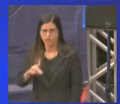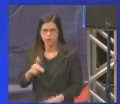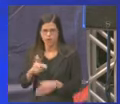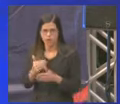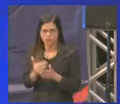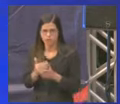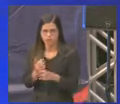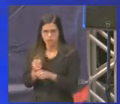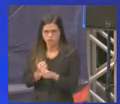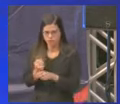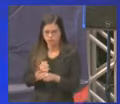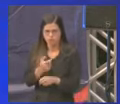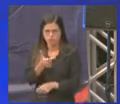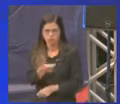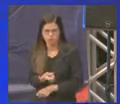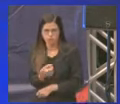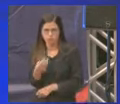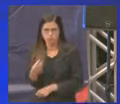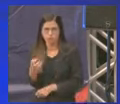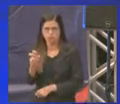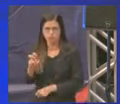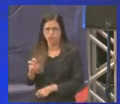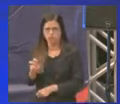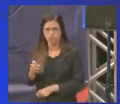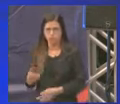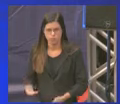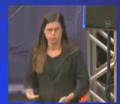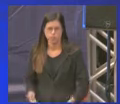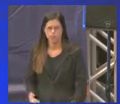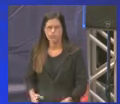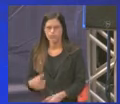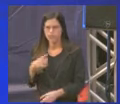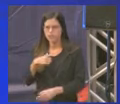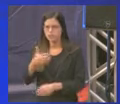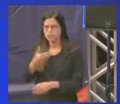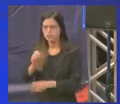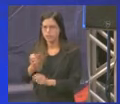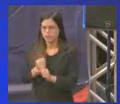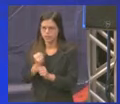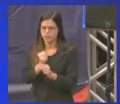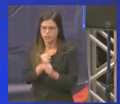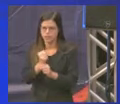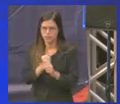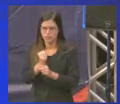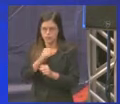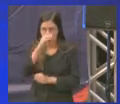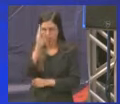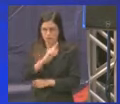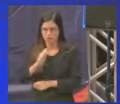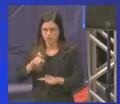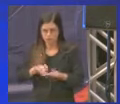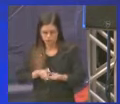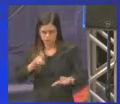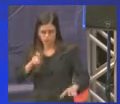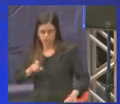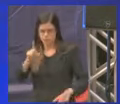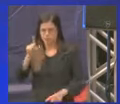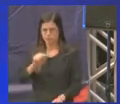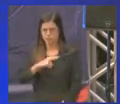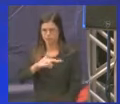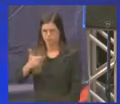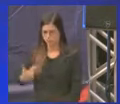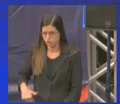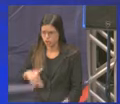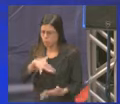2035. Então, tem aí um timeline, tem 10 anos para o Brasil depender menos da China e tem 10 anos para o mundo depender menos da